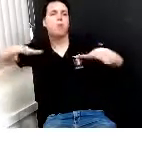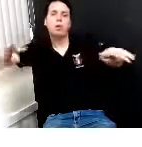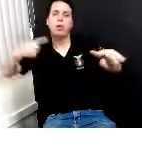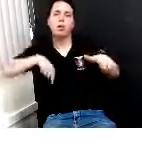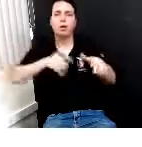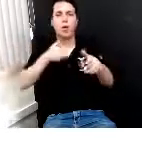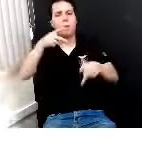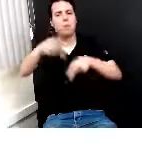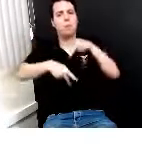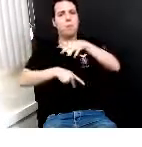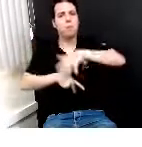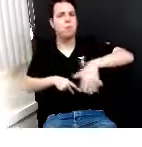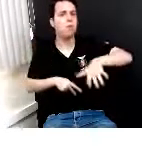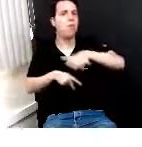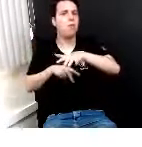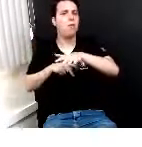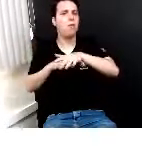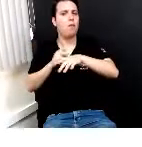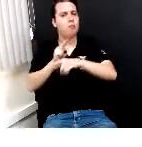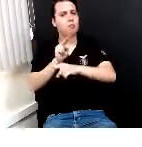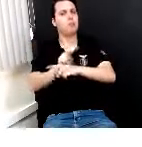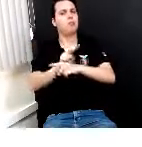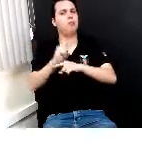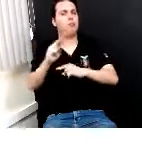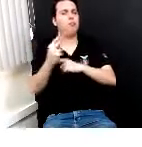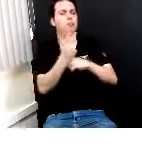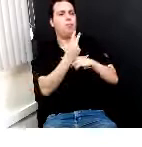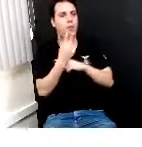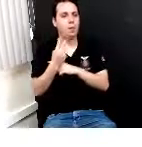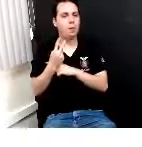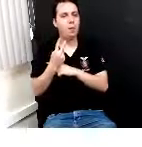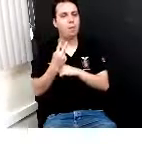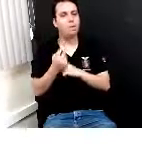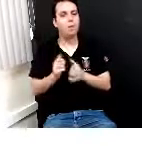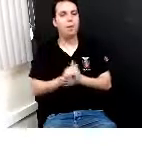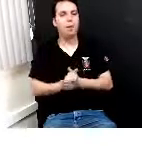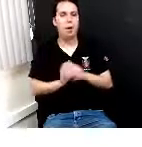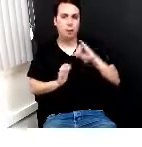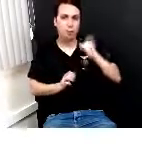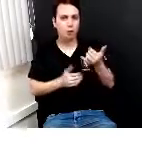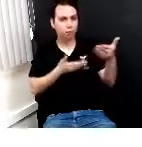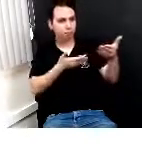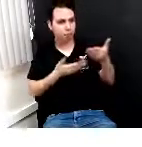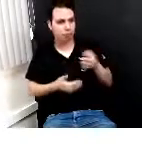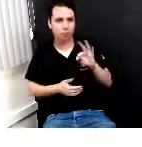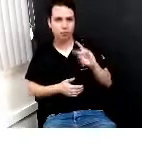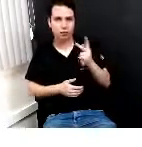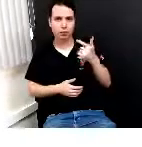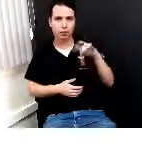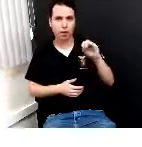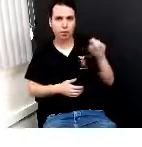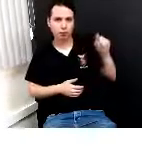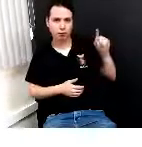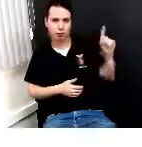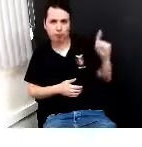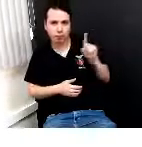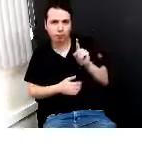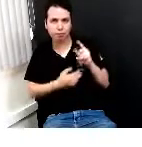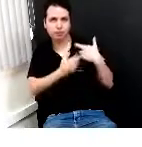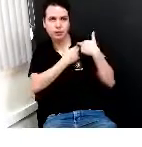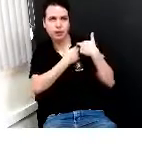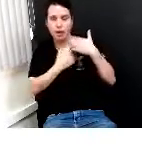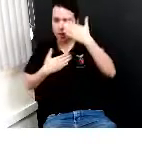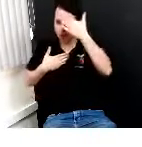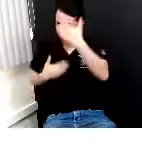população protegida. Então, prudência sempre é importante. Eu aproveito, né, convido o Thiago para assumir aqui. Agradeço, doutora,